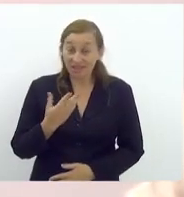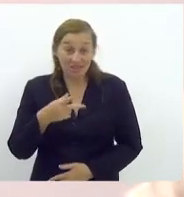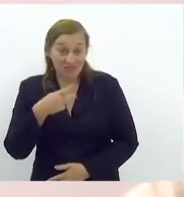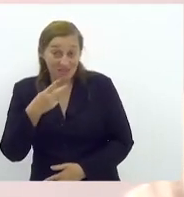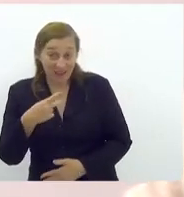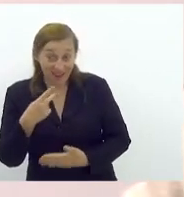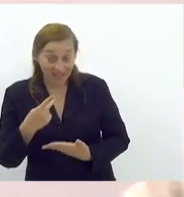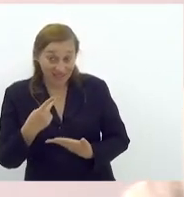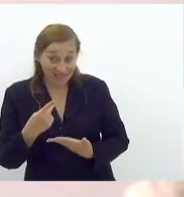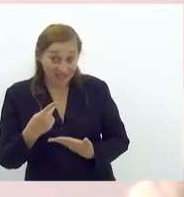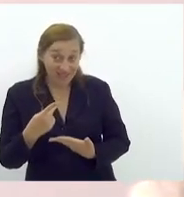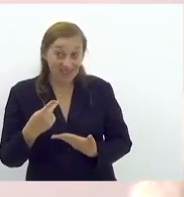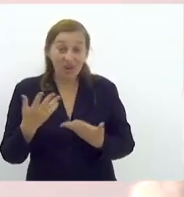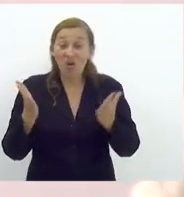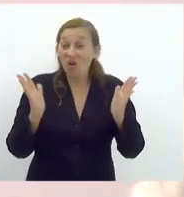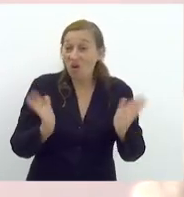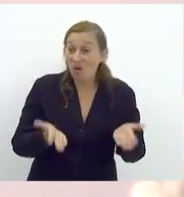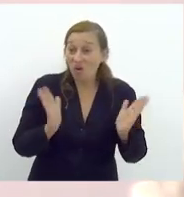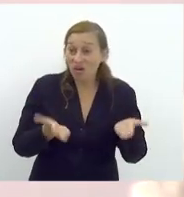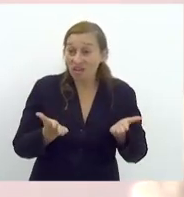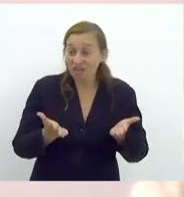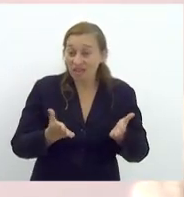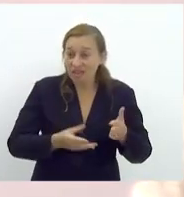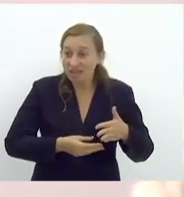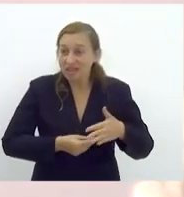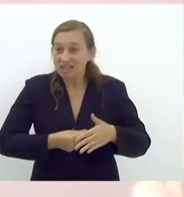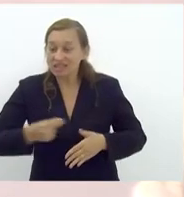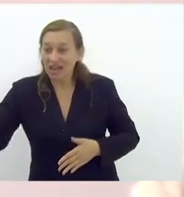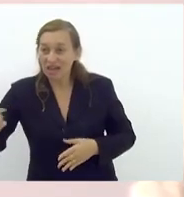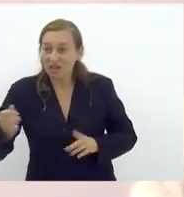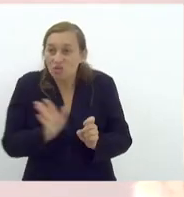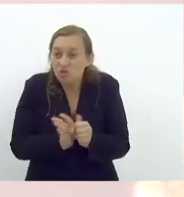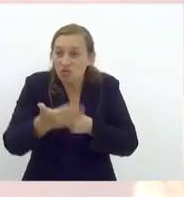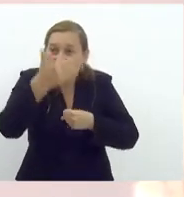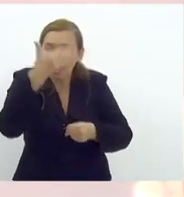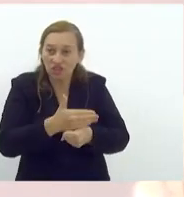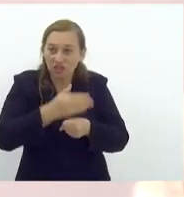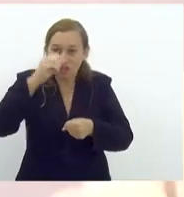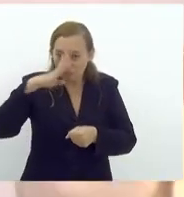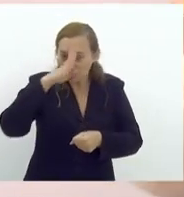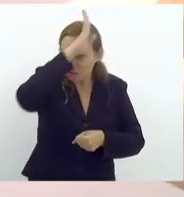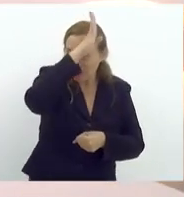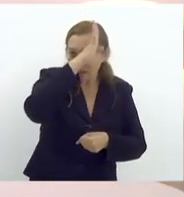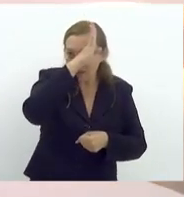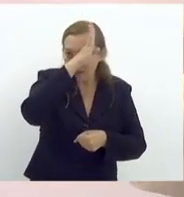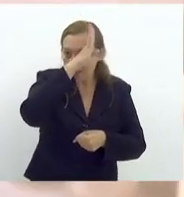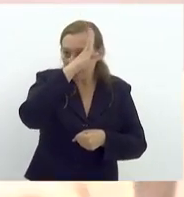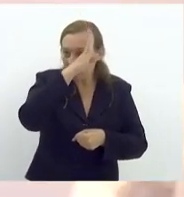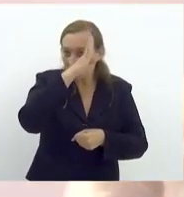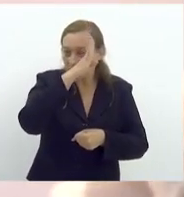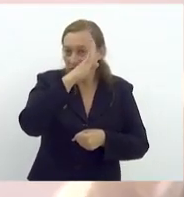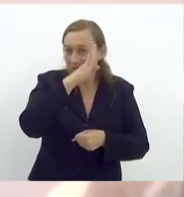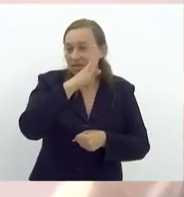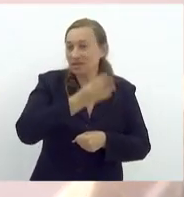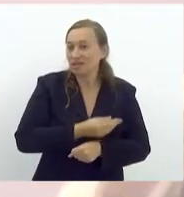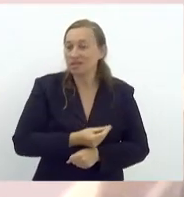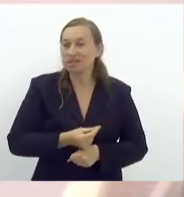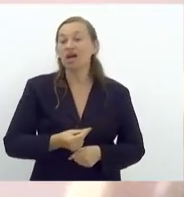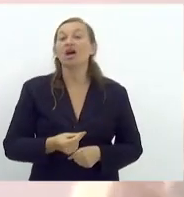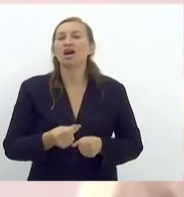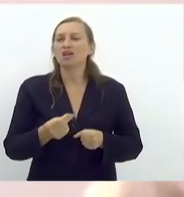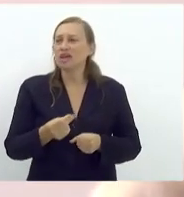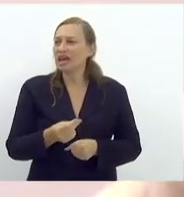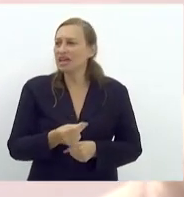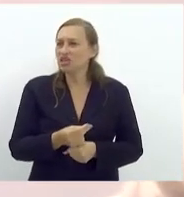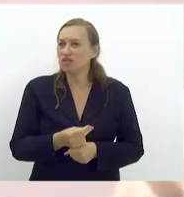muito hoje foi embora um fascista bolsonaro tá inelegível E é isso que nós temos